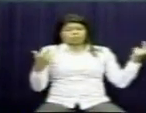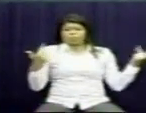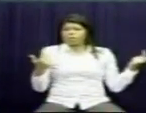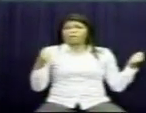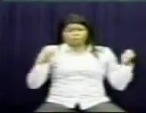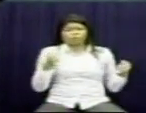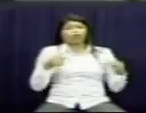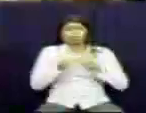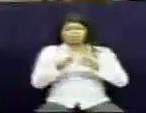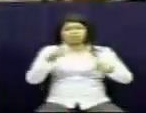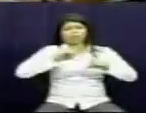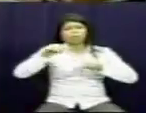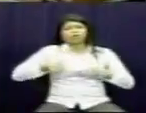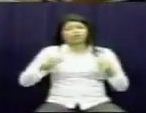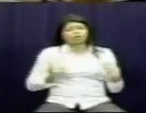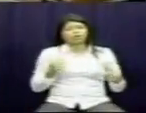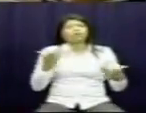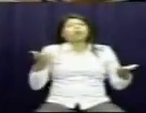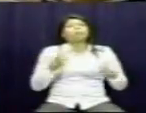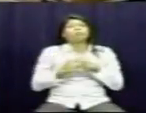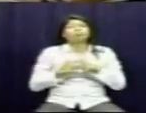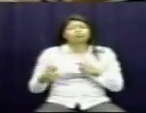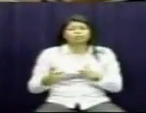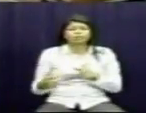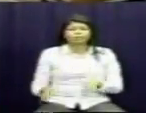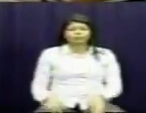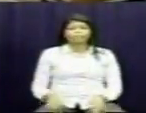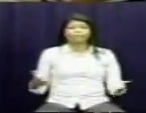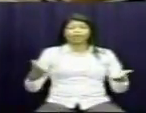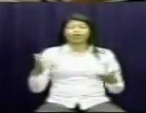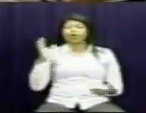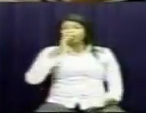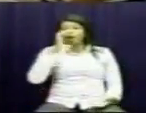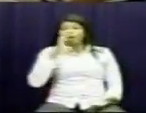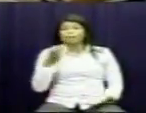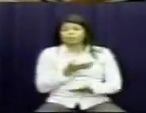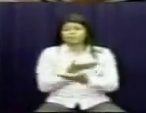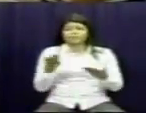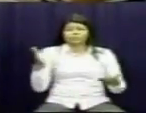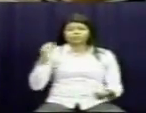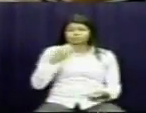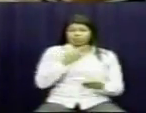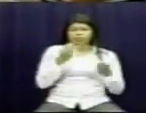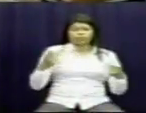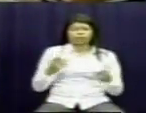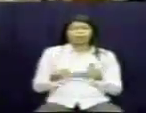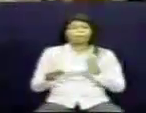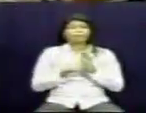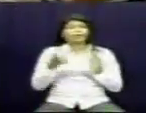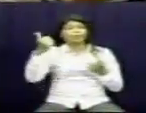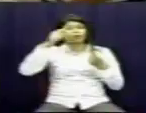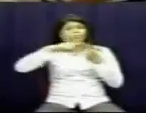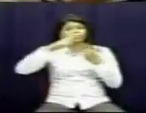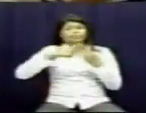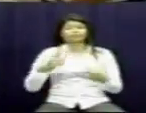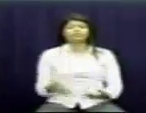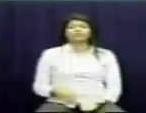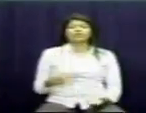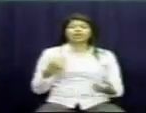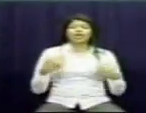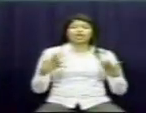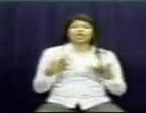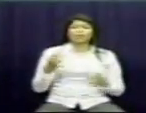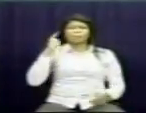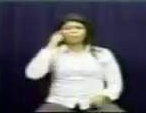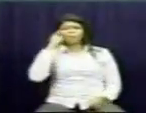aí, eu quero fazer aqui algumas rápidas ponderações. Primeiro, ao contrário do que alguns